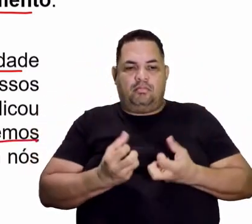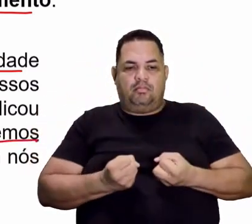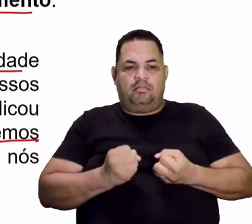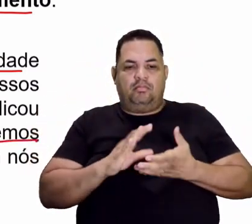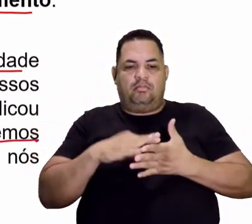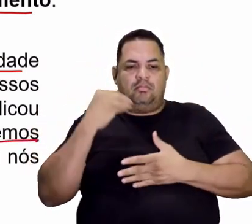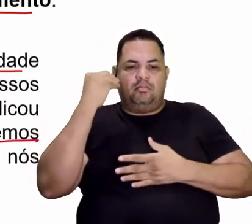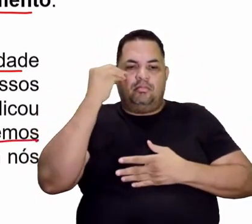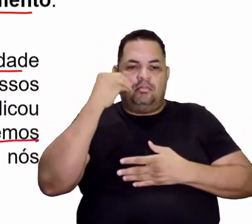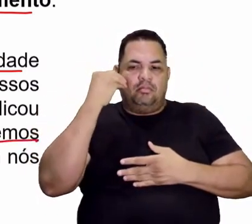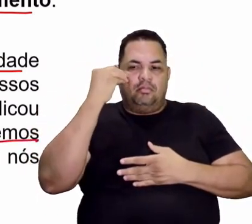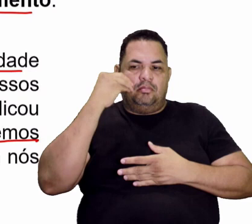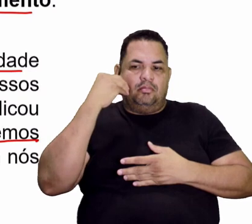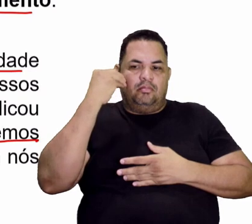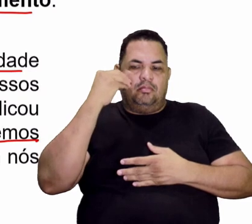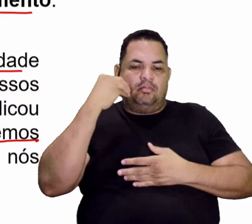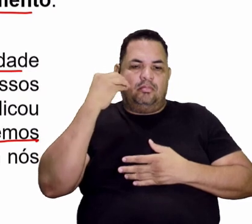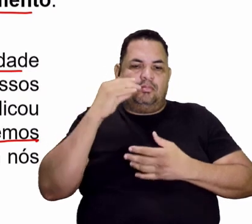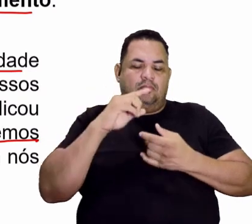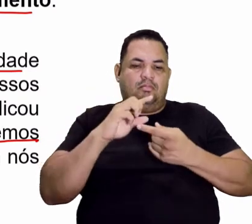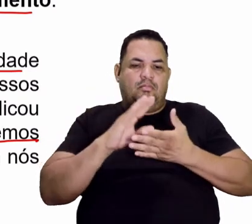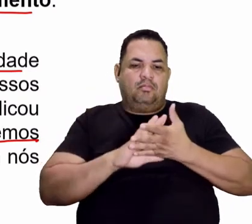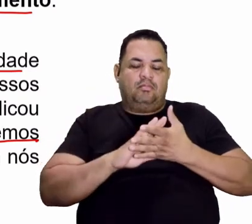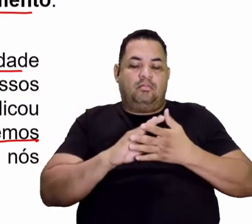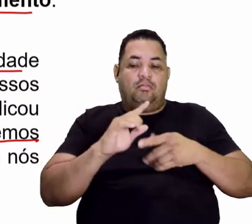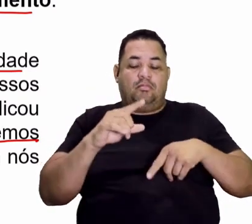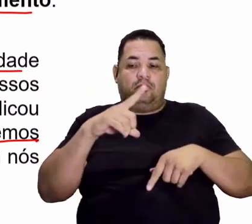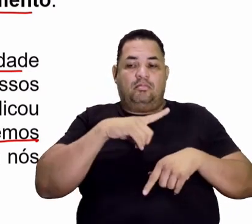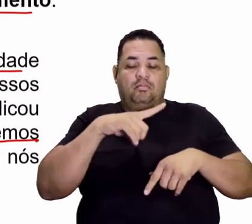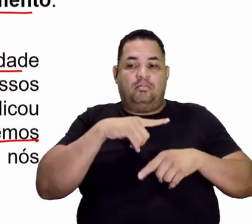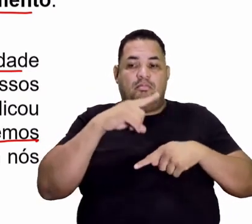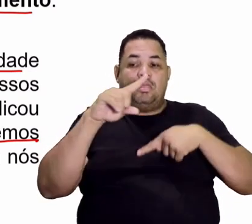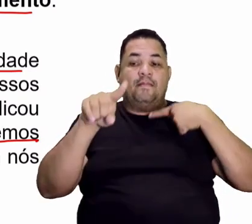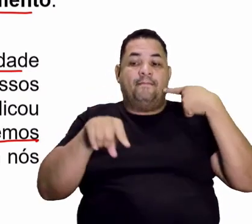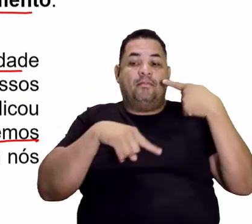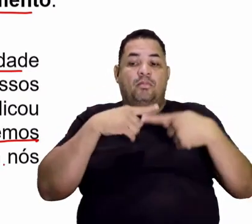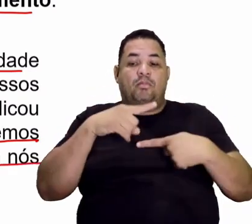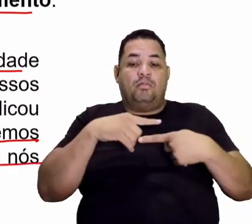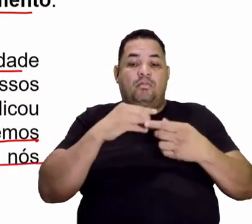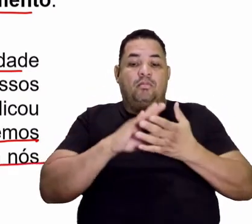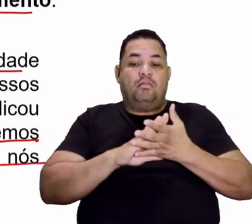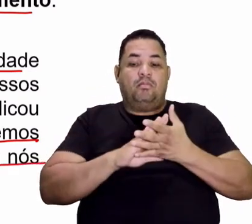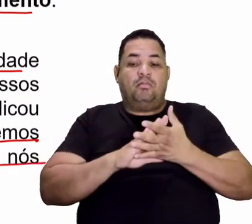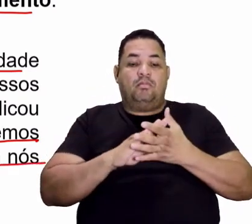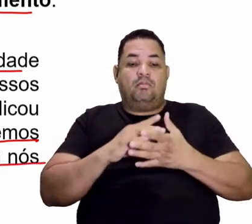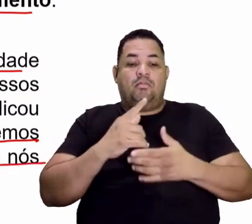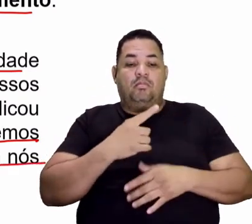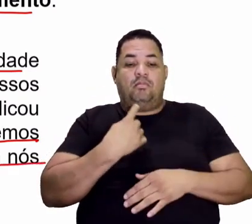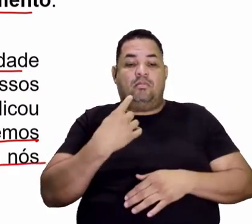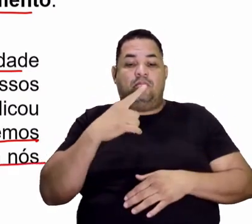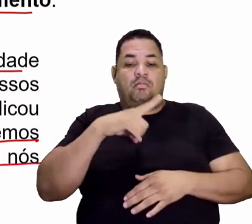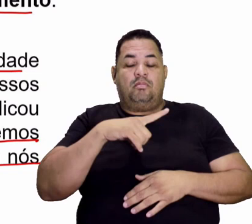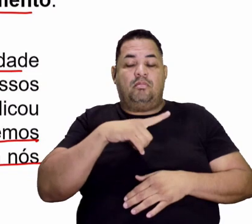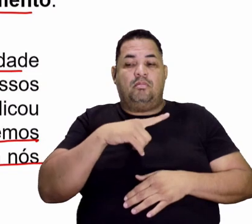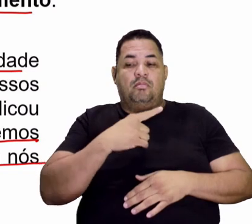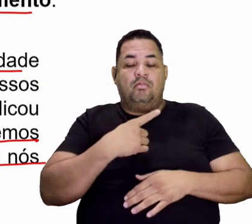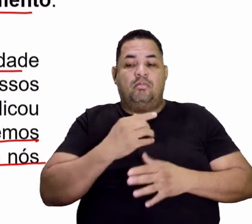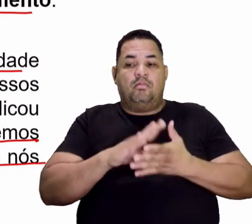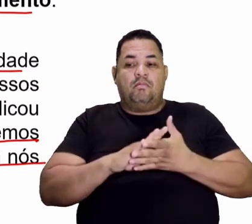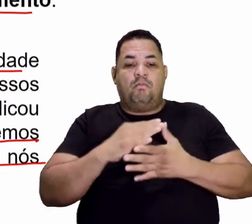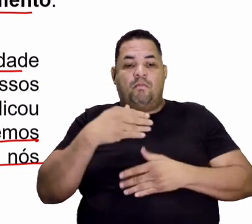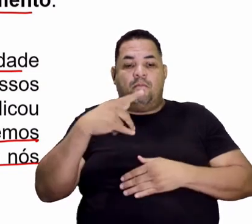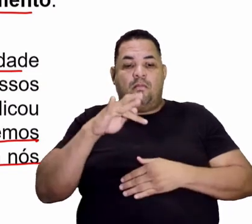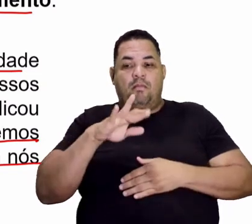que recebemos da experiência. Chamamos de a posteriori, de algo que já existe em nós Ele chama